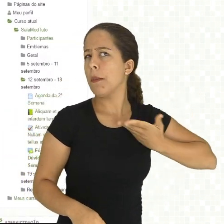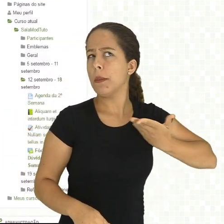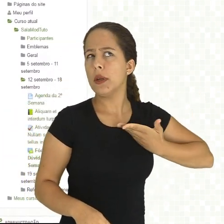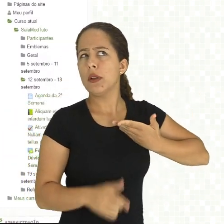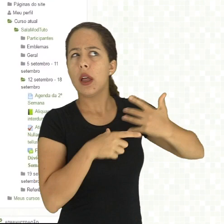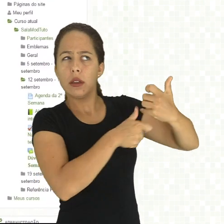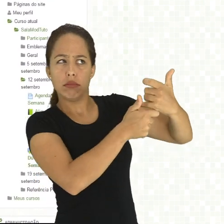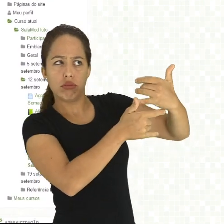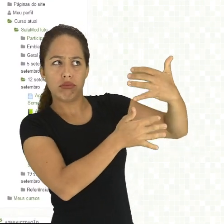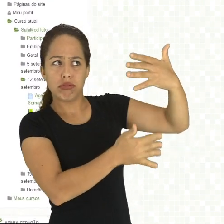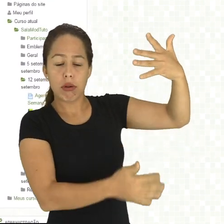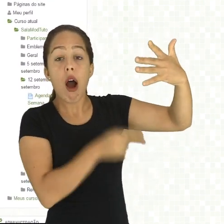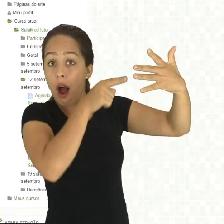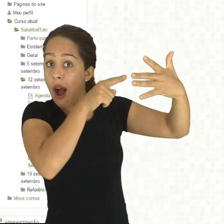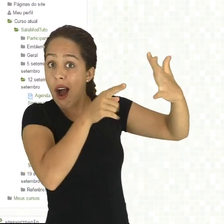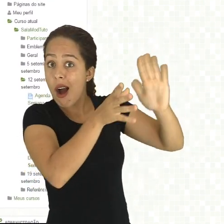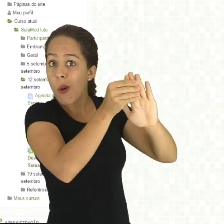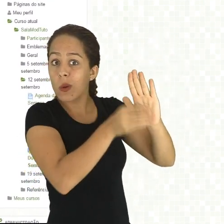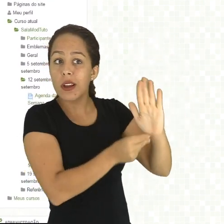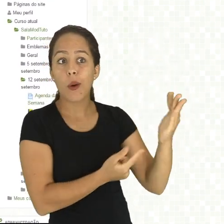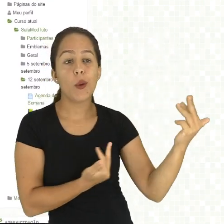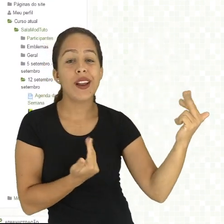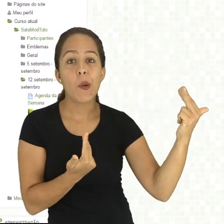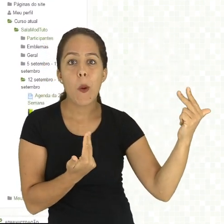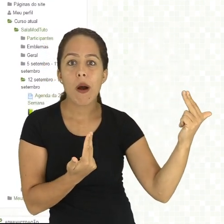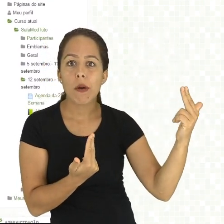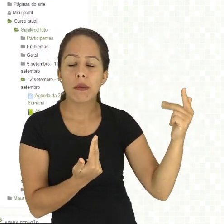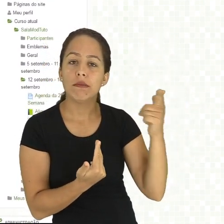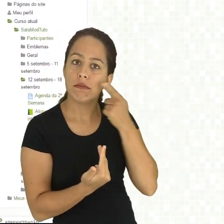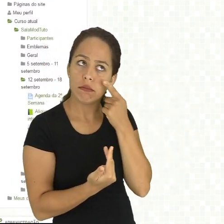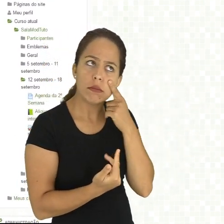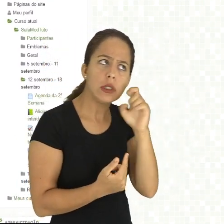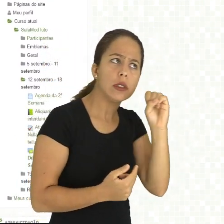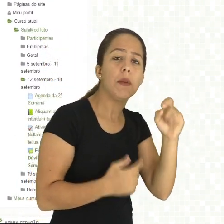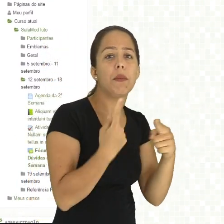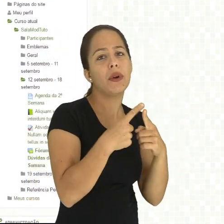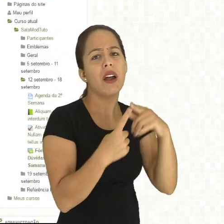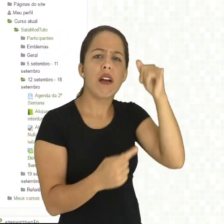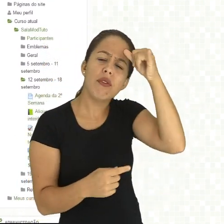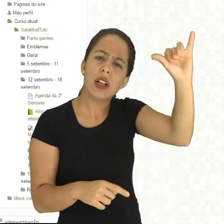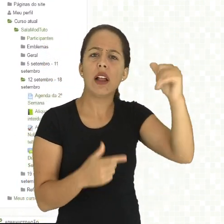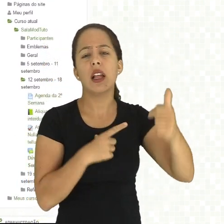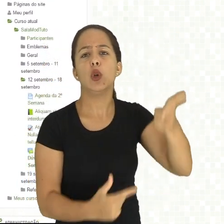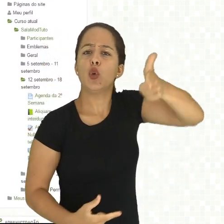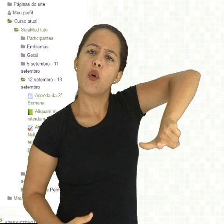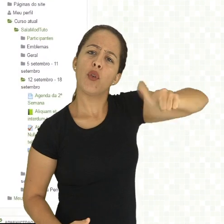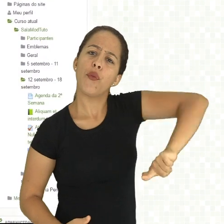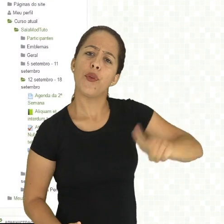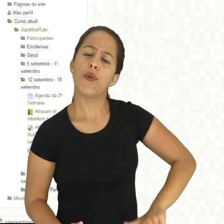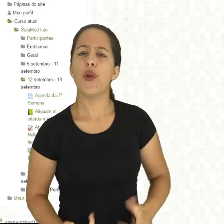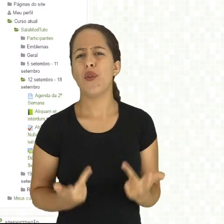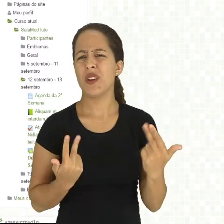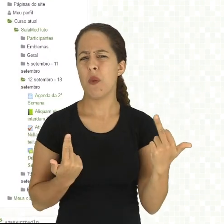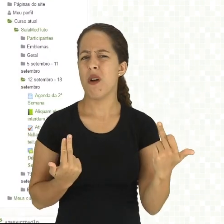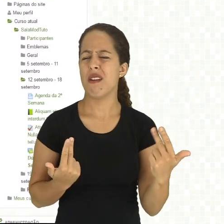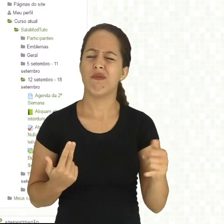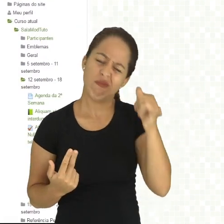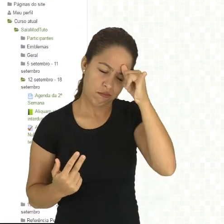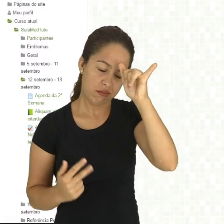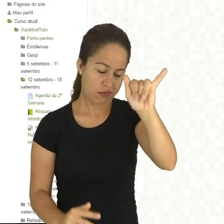seu assim você evita conteúdos duplicados para responder um tópico é muito fácil basta clicar no